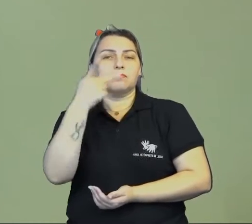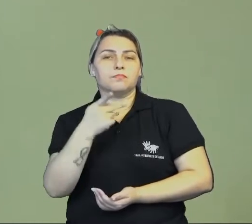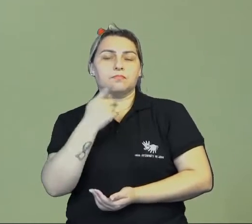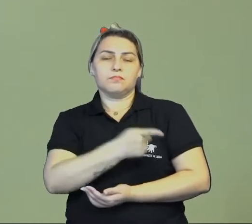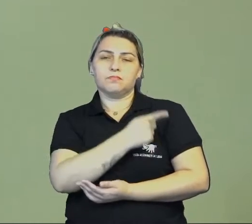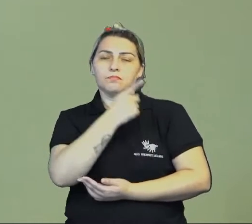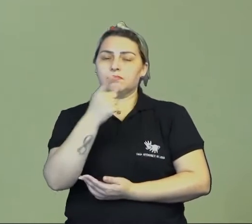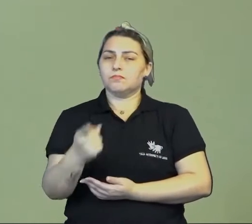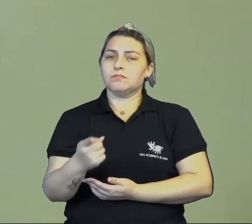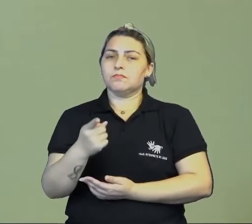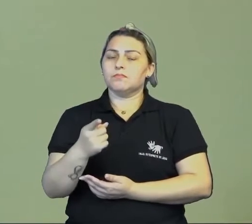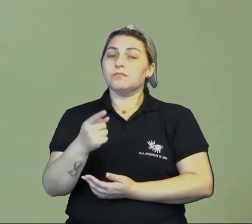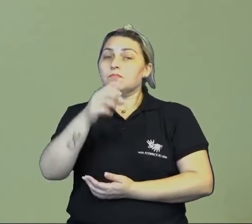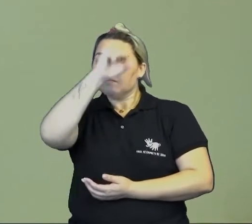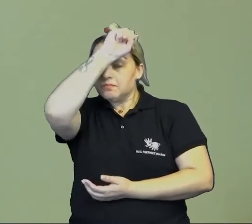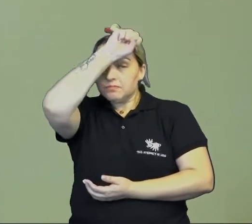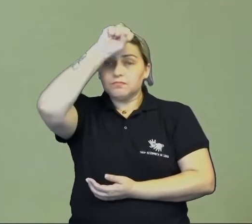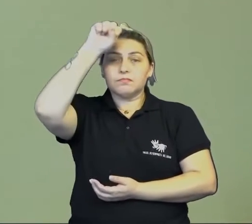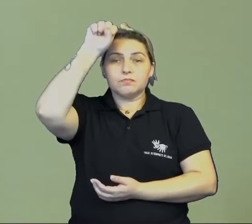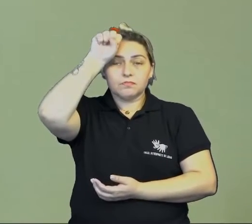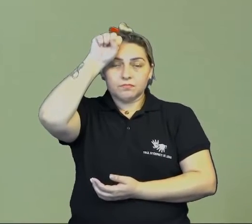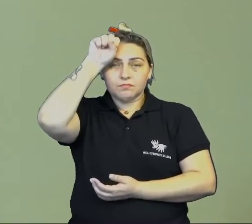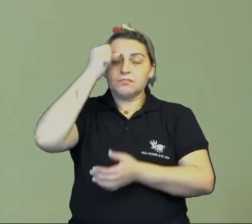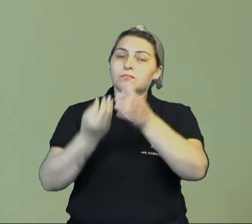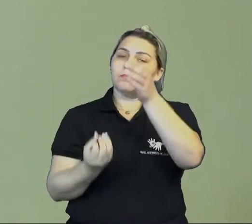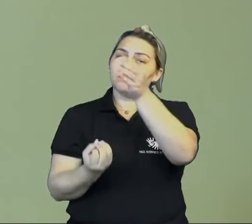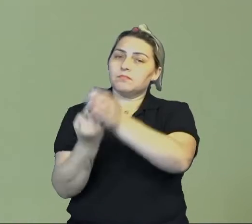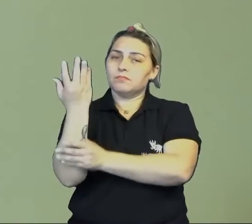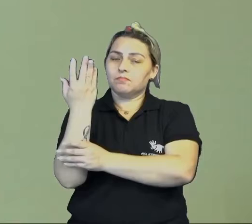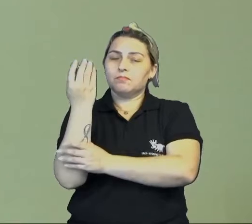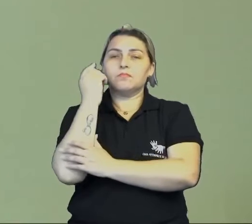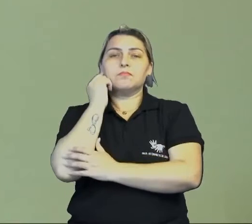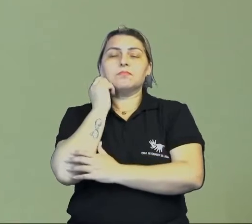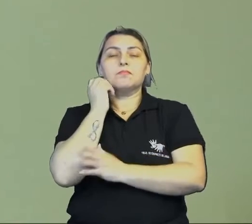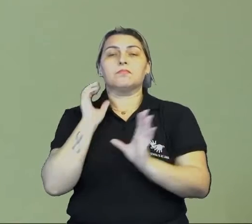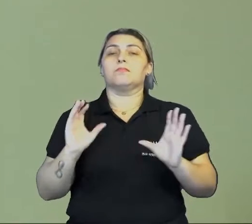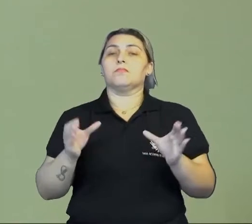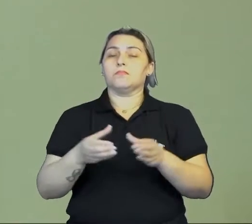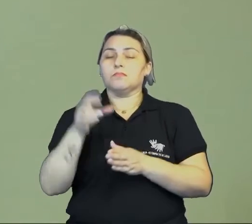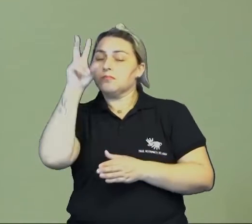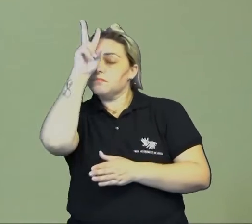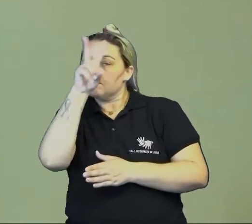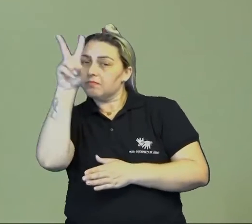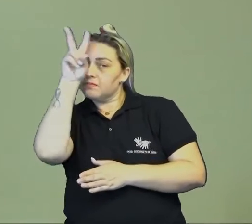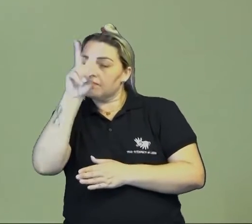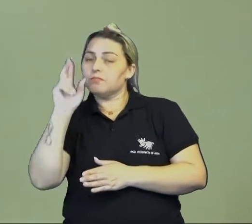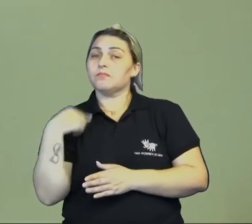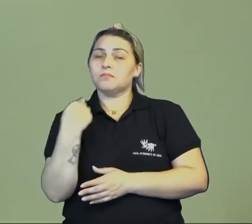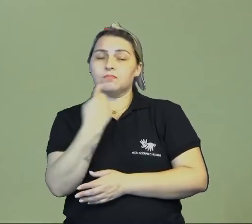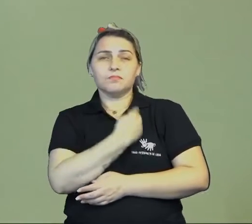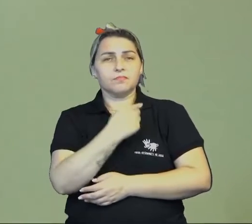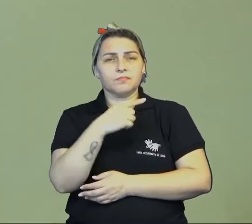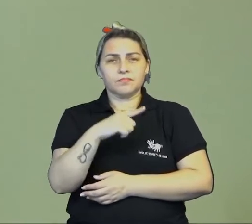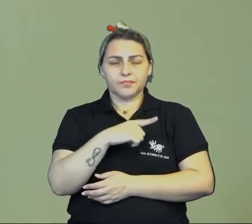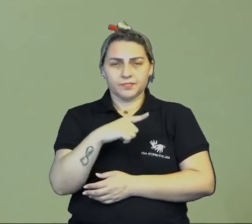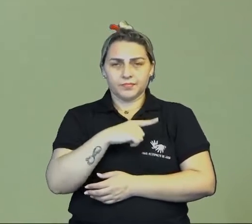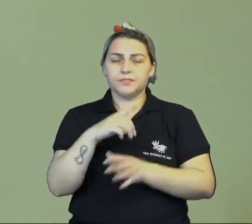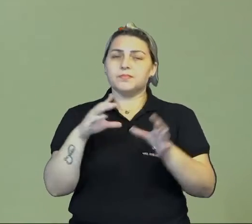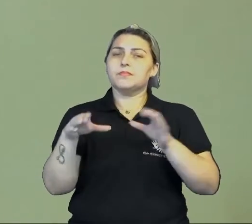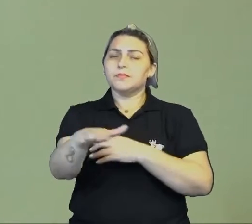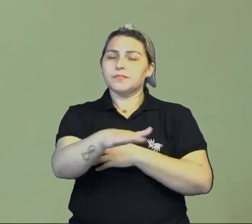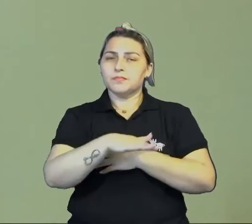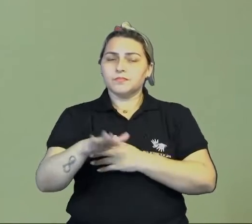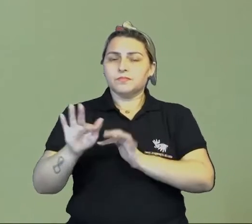vocês, a sociologia ela surgiu numa conjuntura histórica em que nós tínhamos a